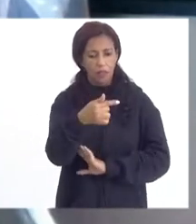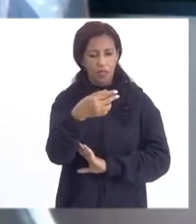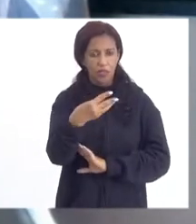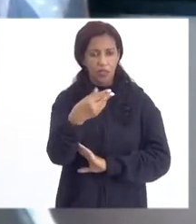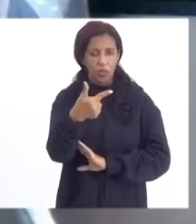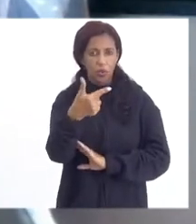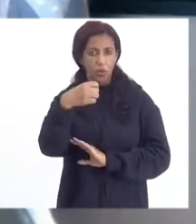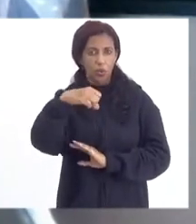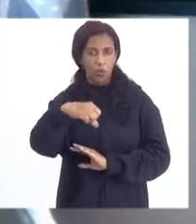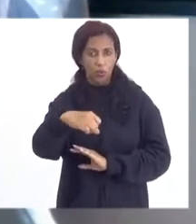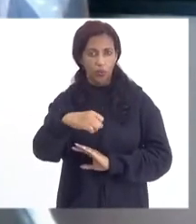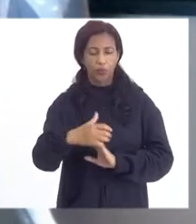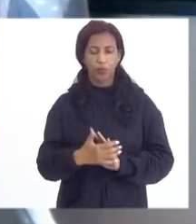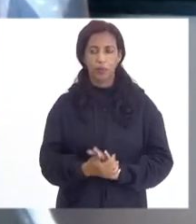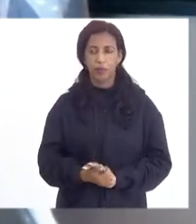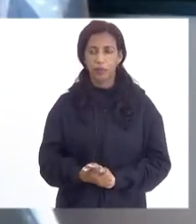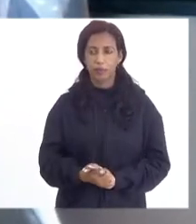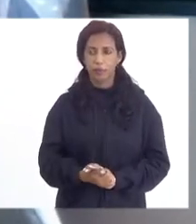7329,